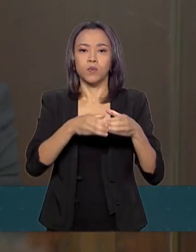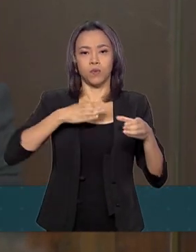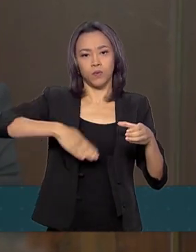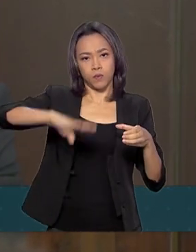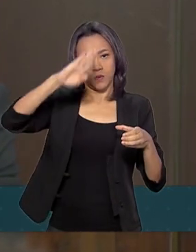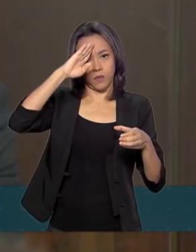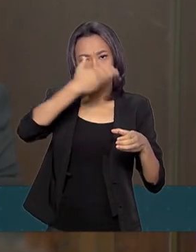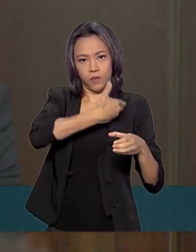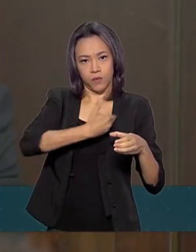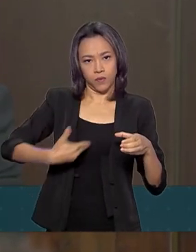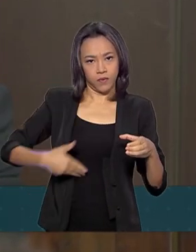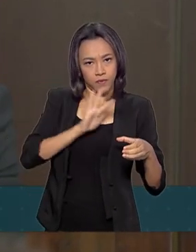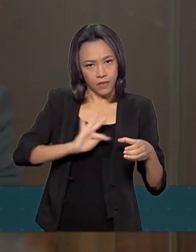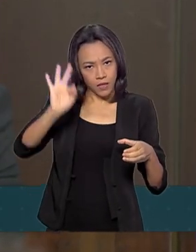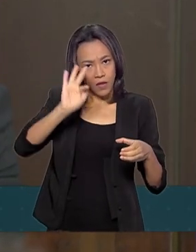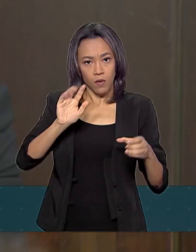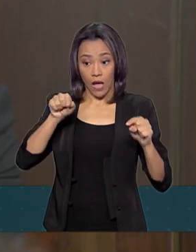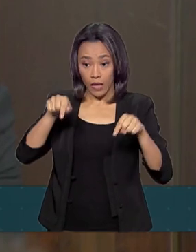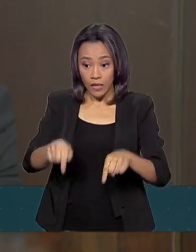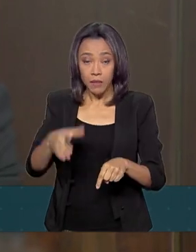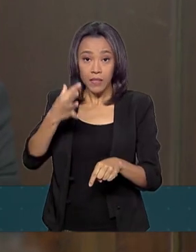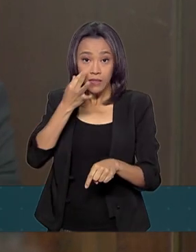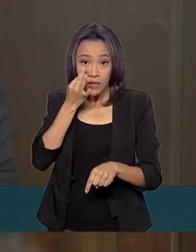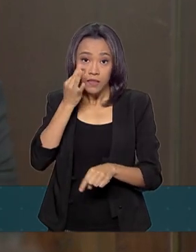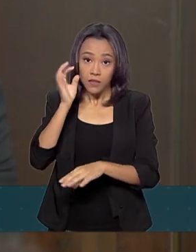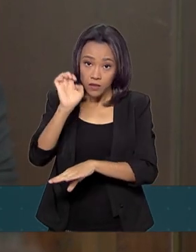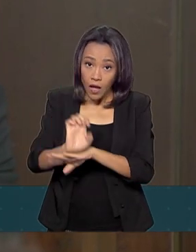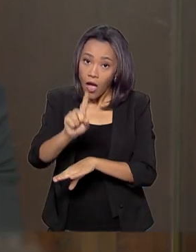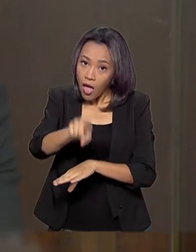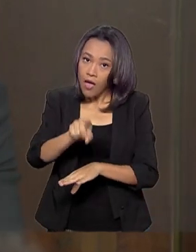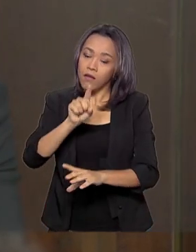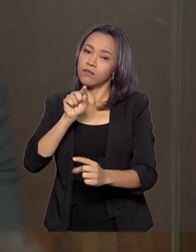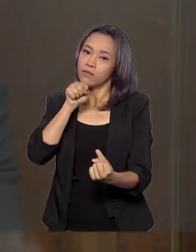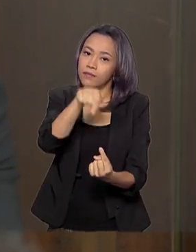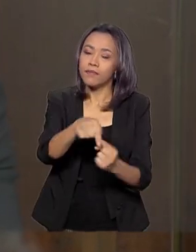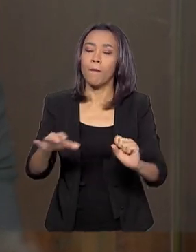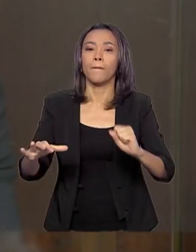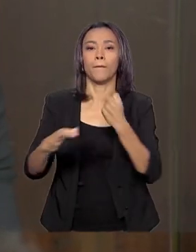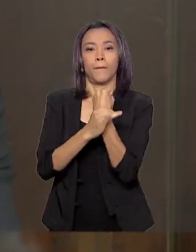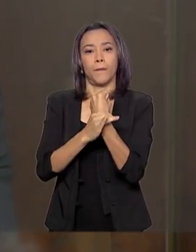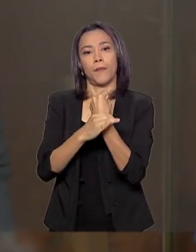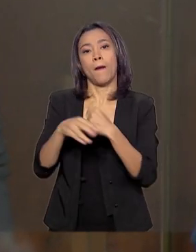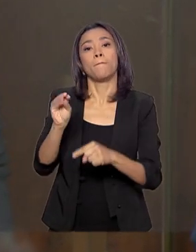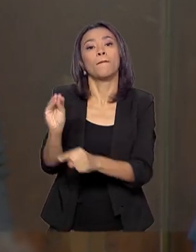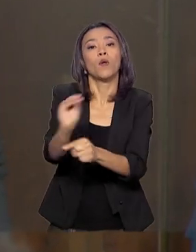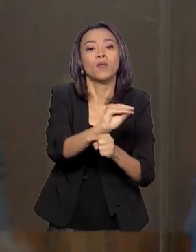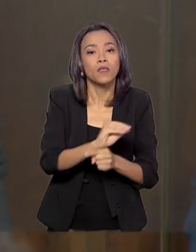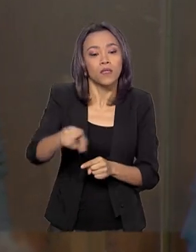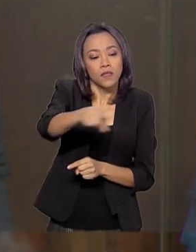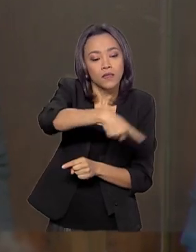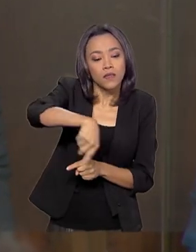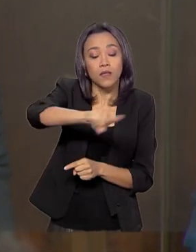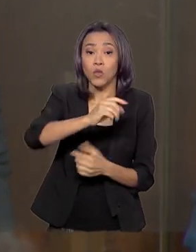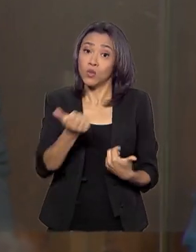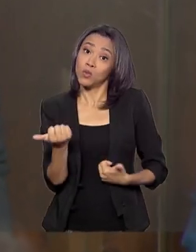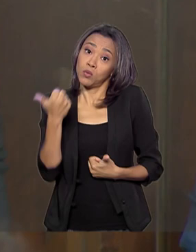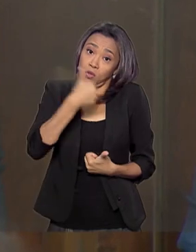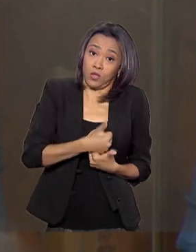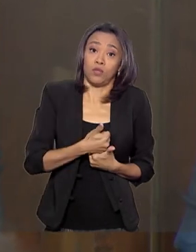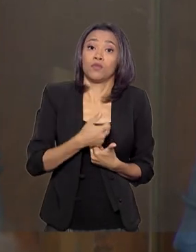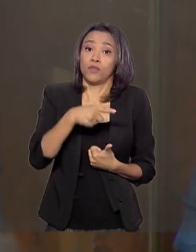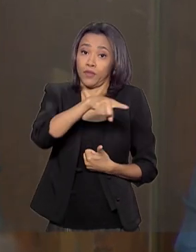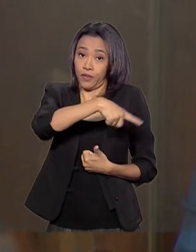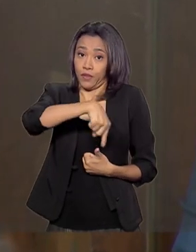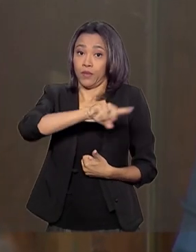visa exclusivamente a proteção da população em substituição aos policiais